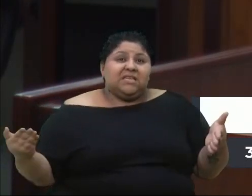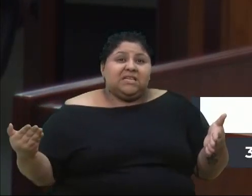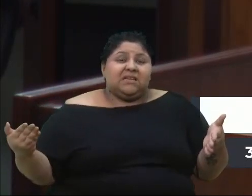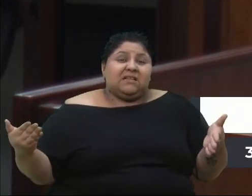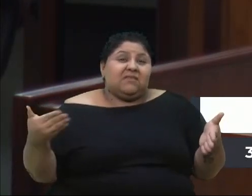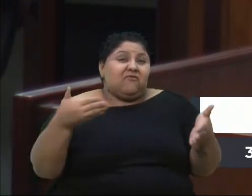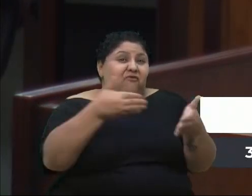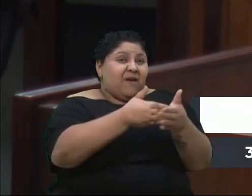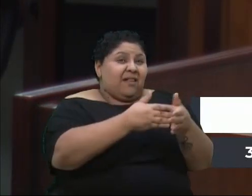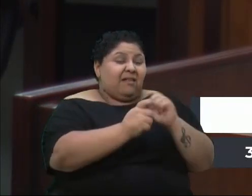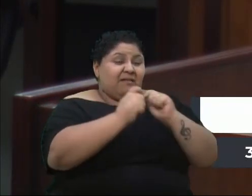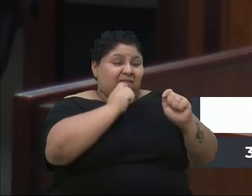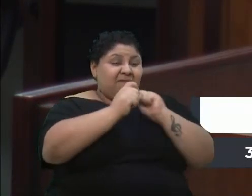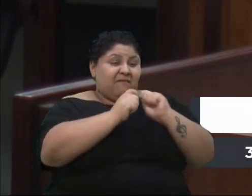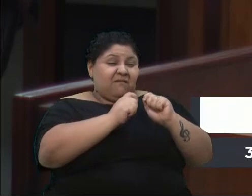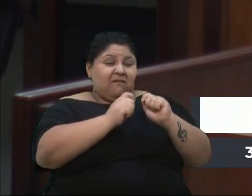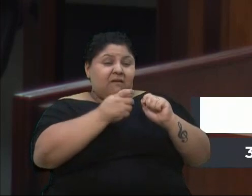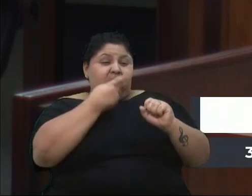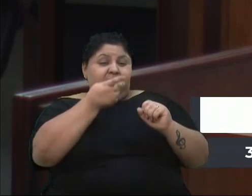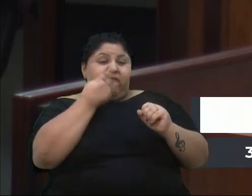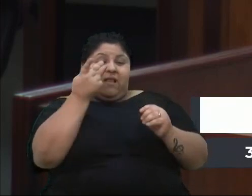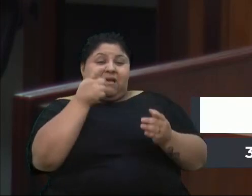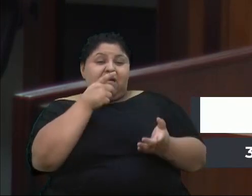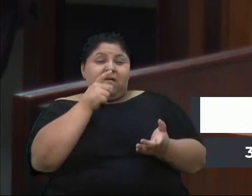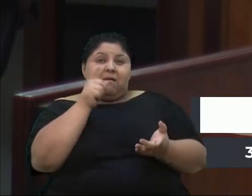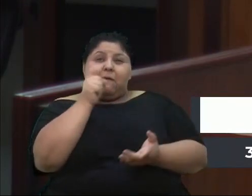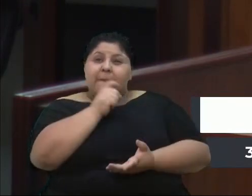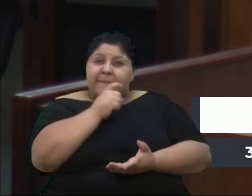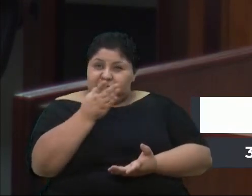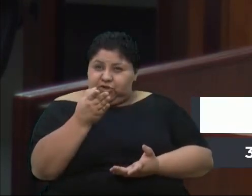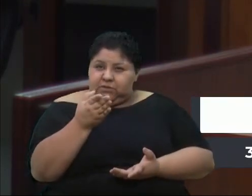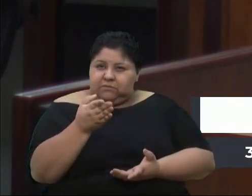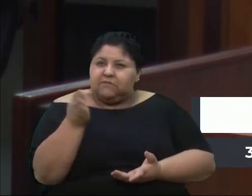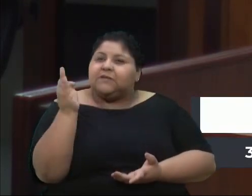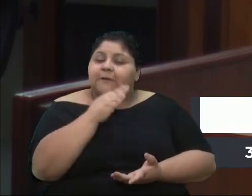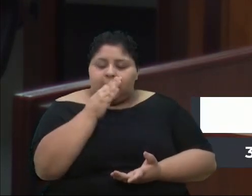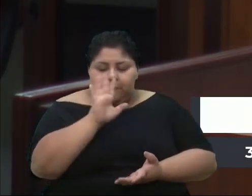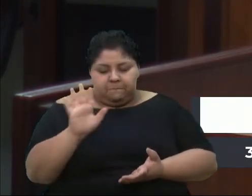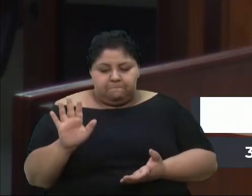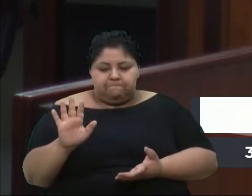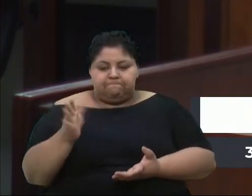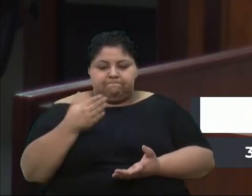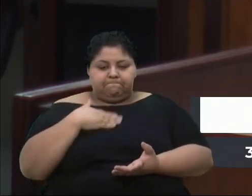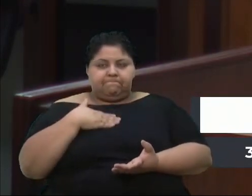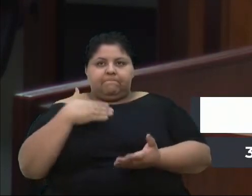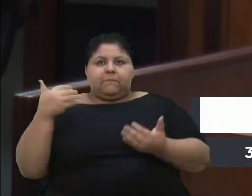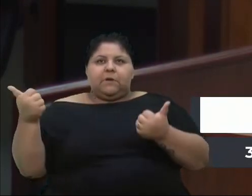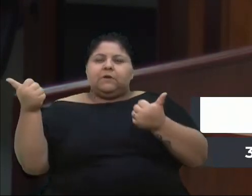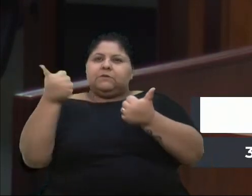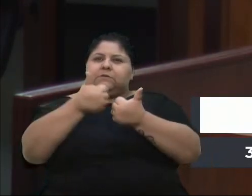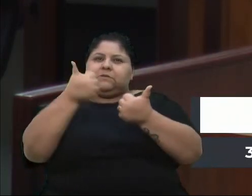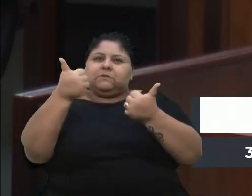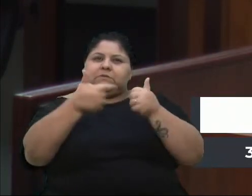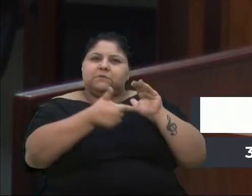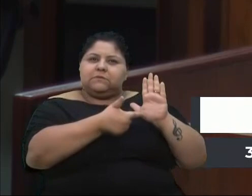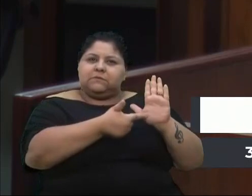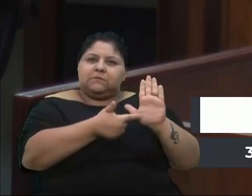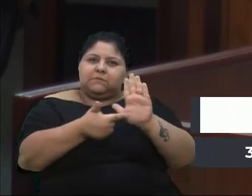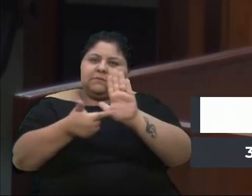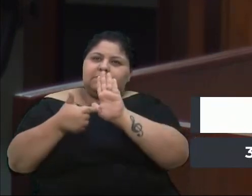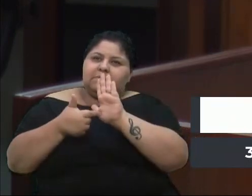em verdades. Bem rapidamente, a minha assessora vai mostrar ali